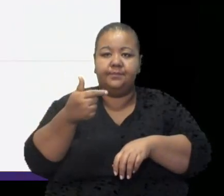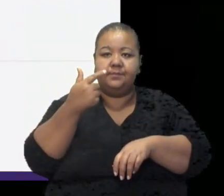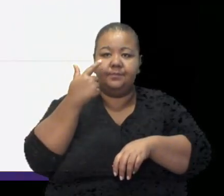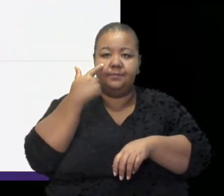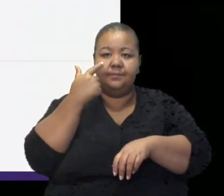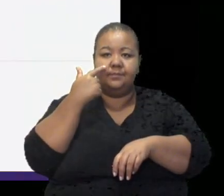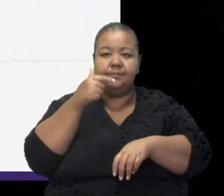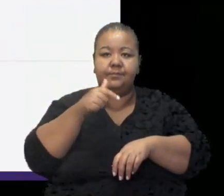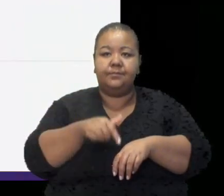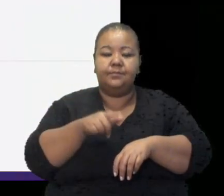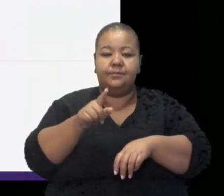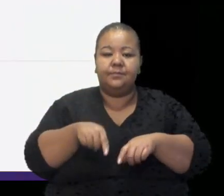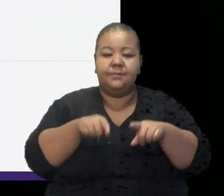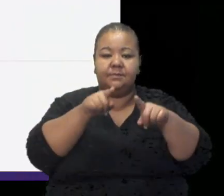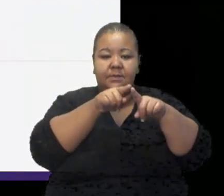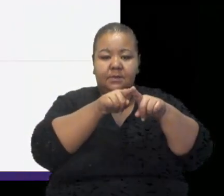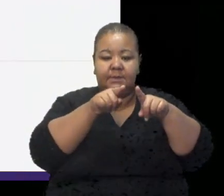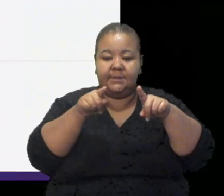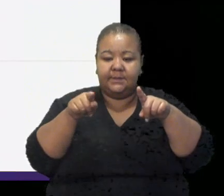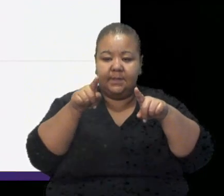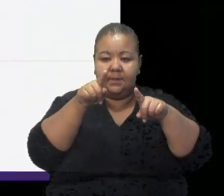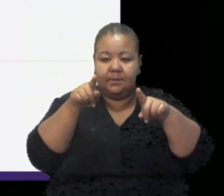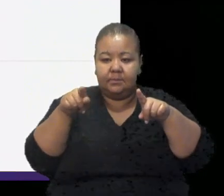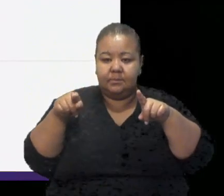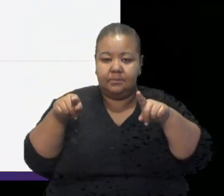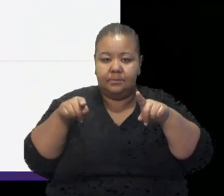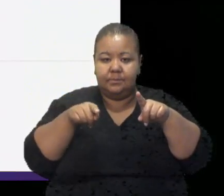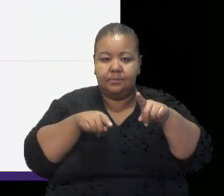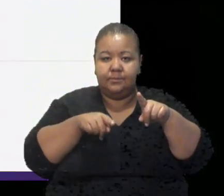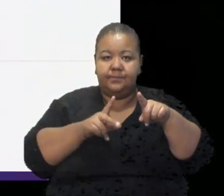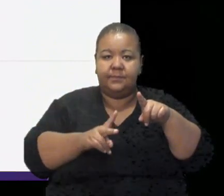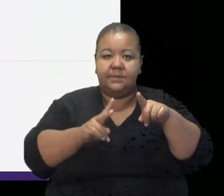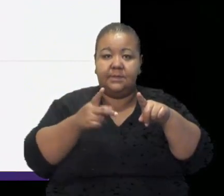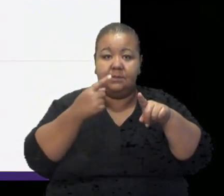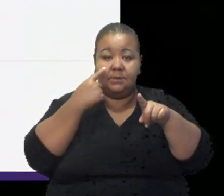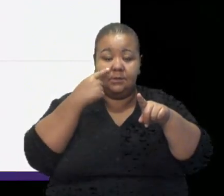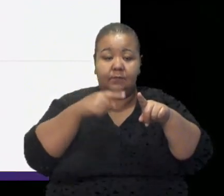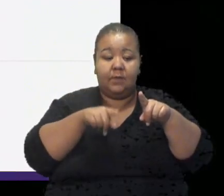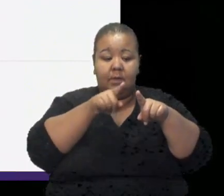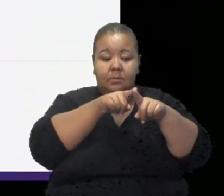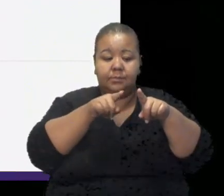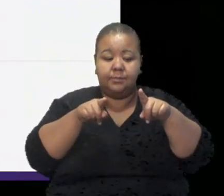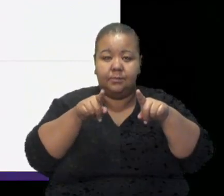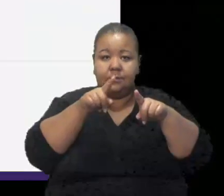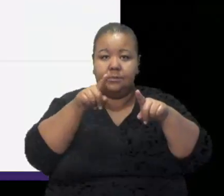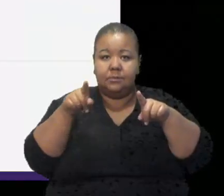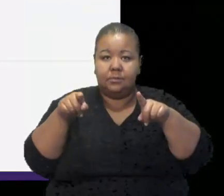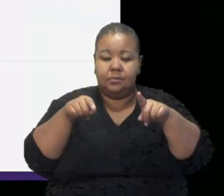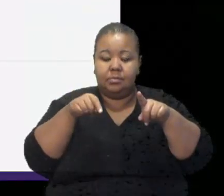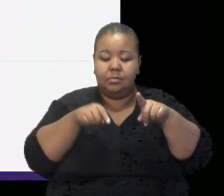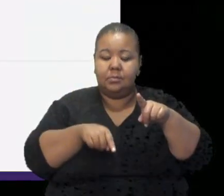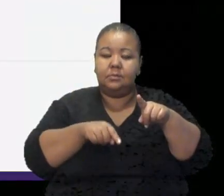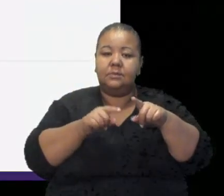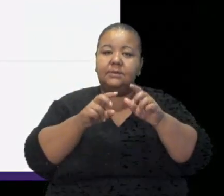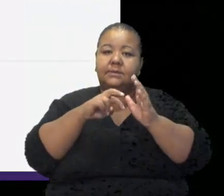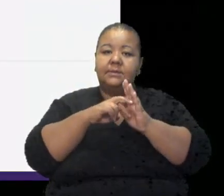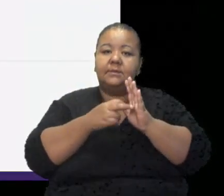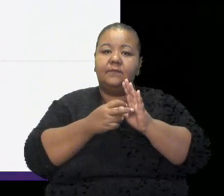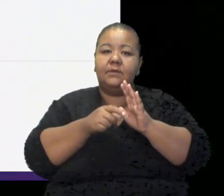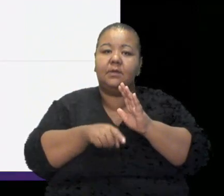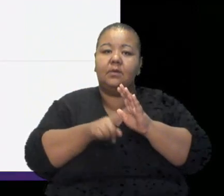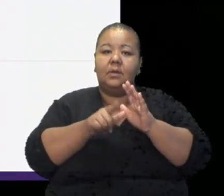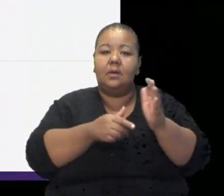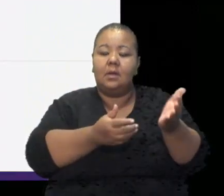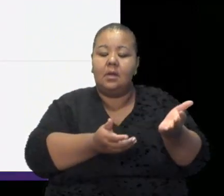aqui, ó, em formato de uma seta, então, toda vez que a gente vê essa figura dentro do fluxograma do processo, a gente está falando